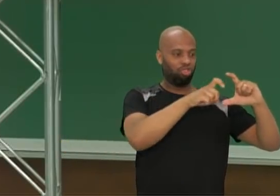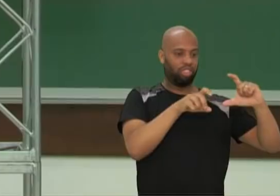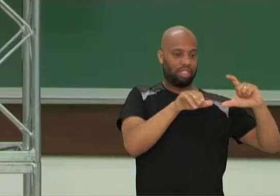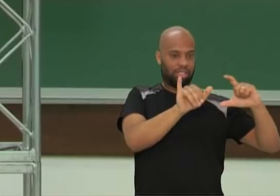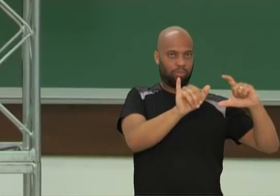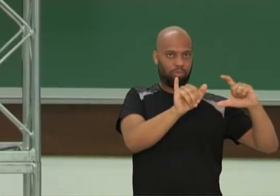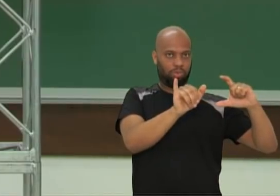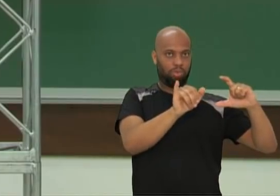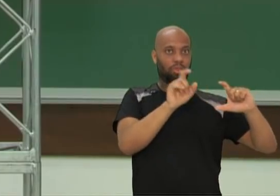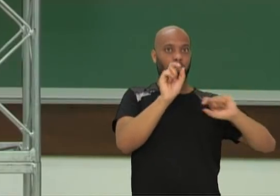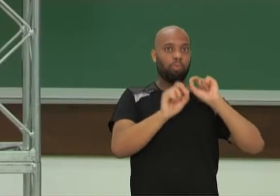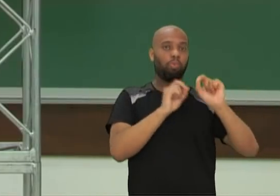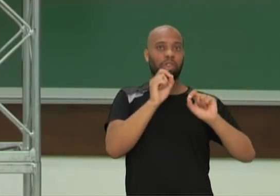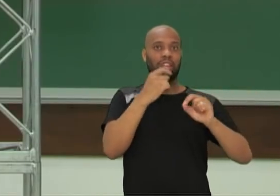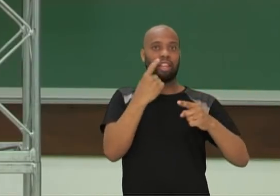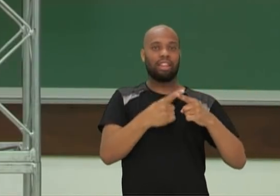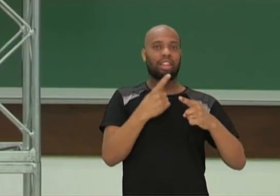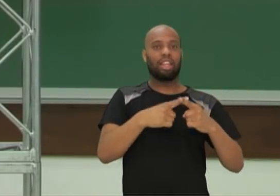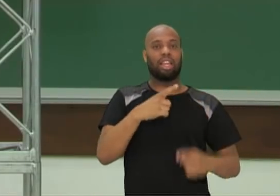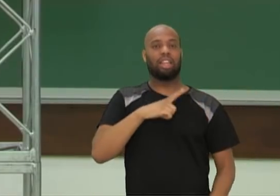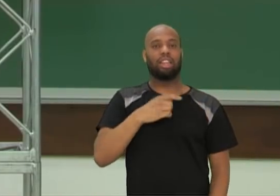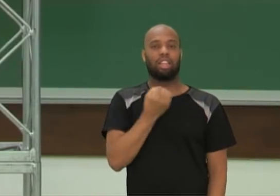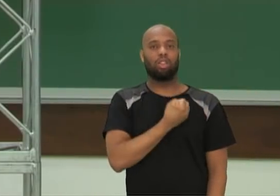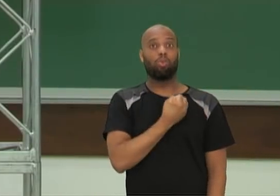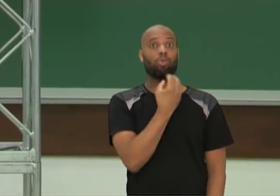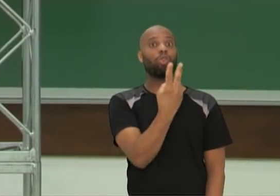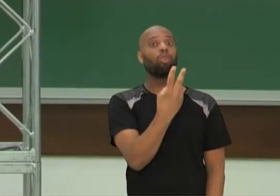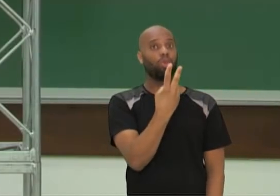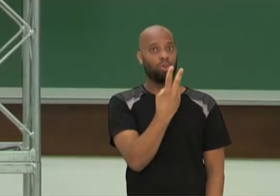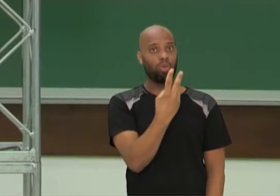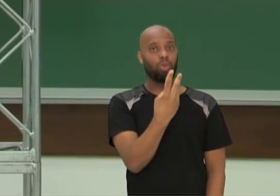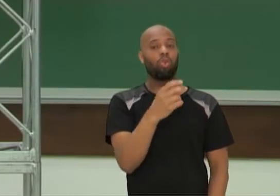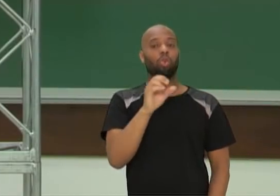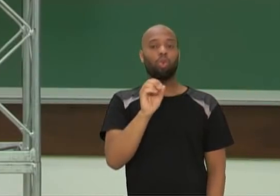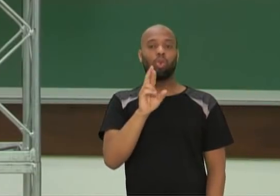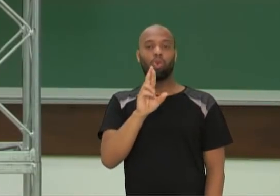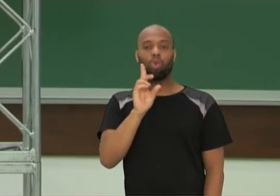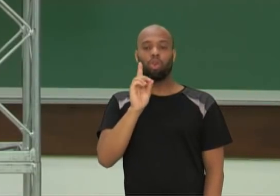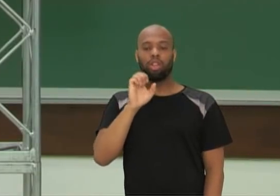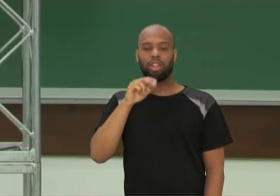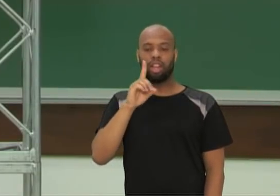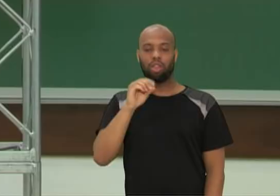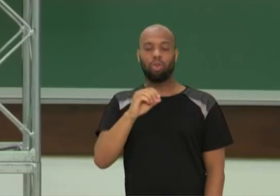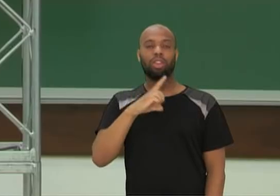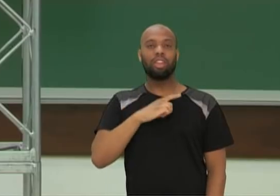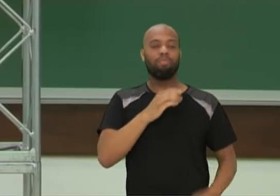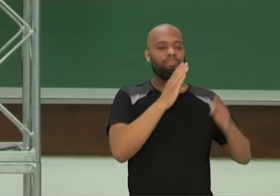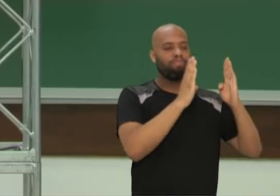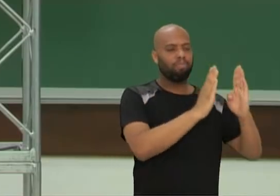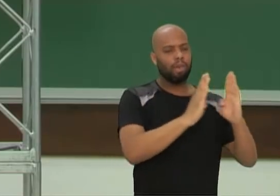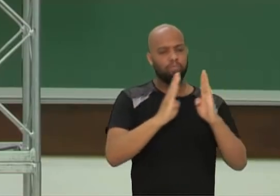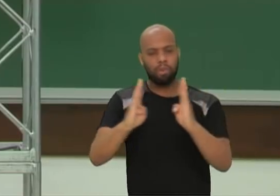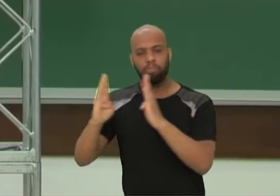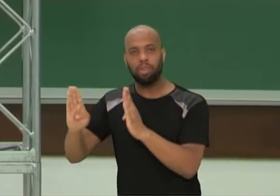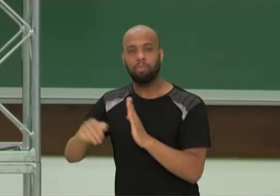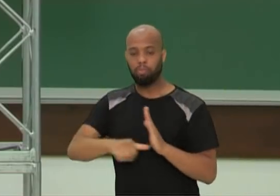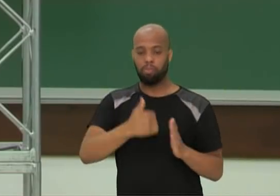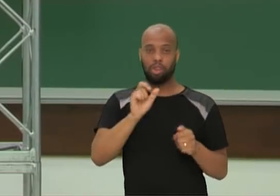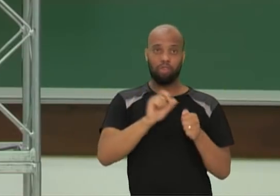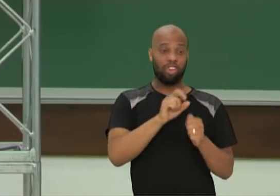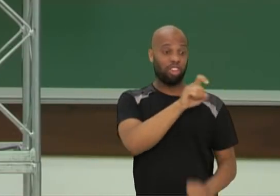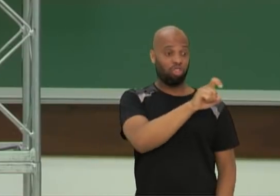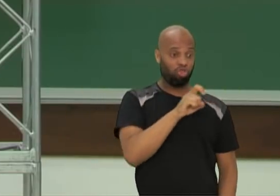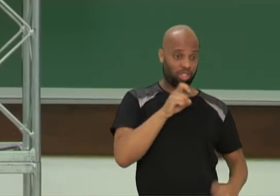te indica. É par porque são 2 números. É ordenado porque tem uma ordem, senão não seria ordenado. Primeiro você vai escrever o